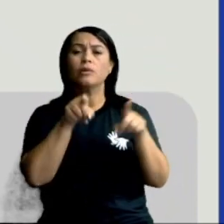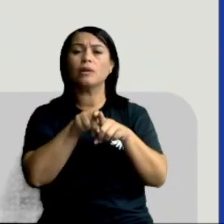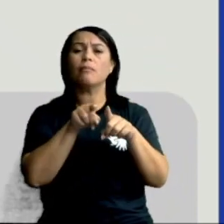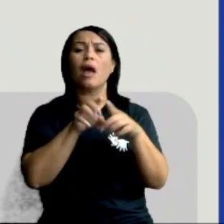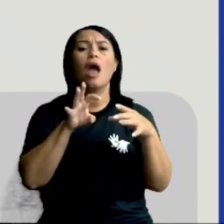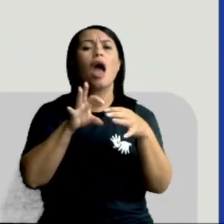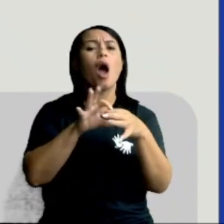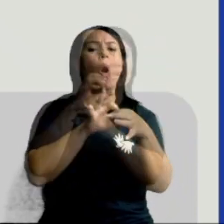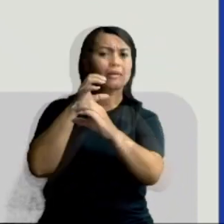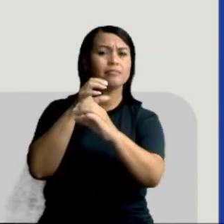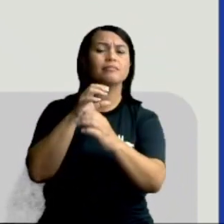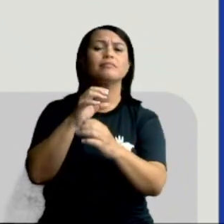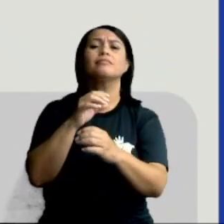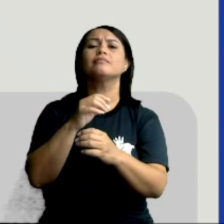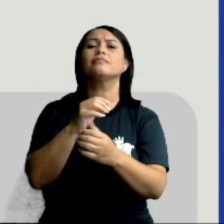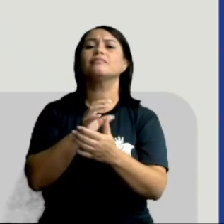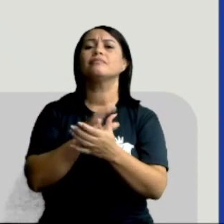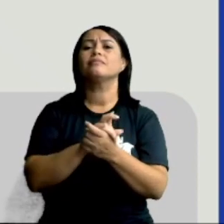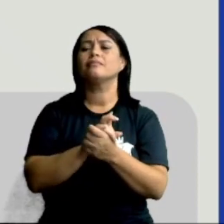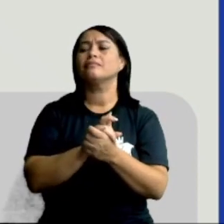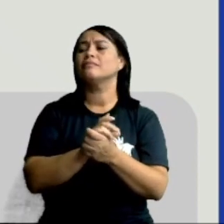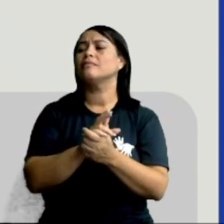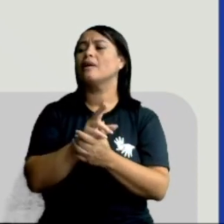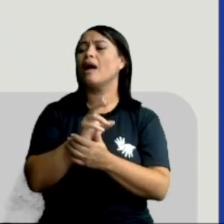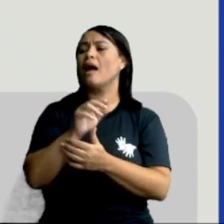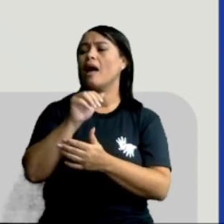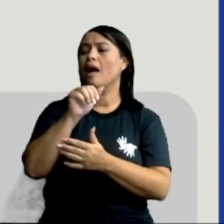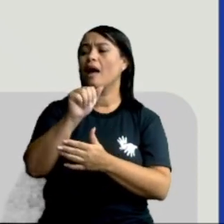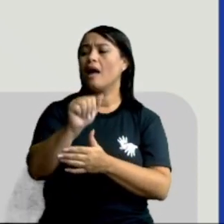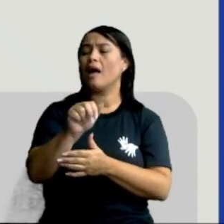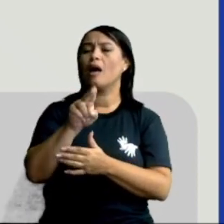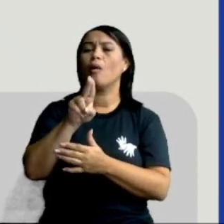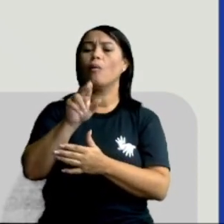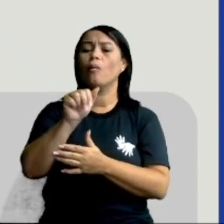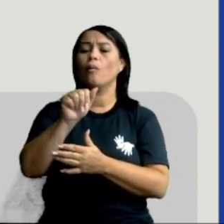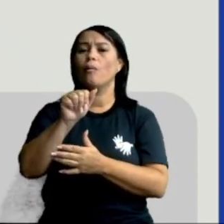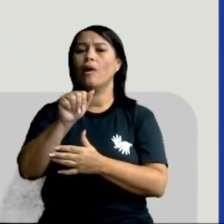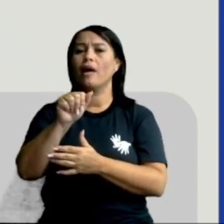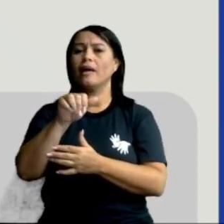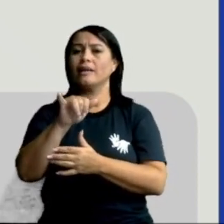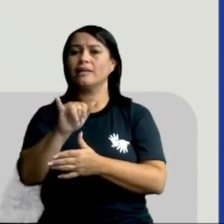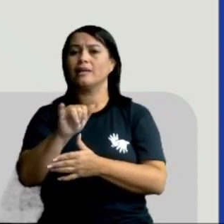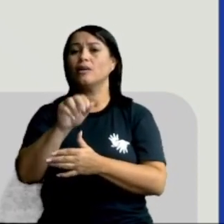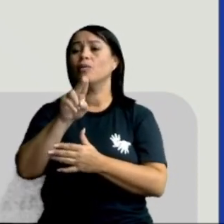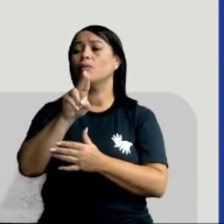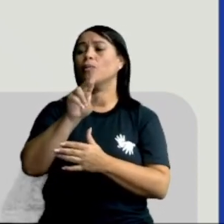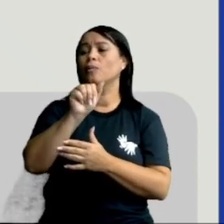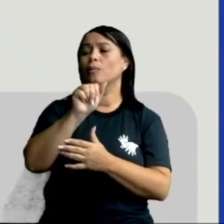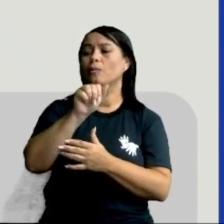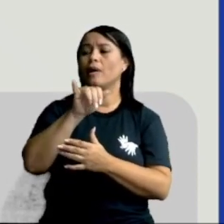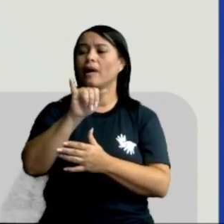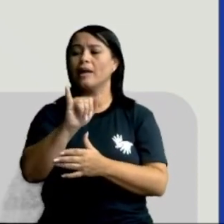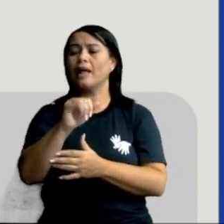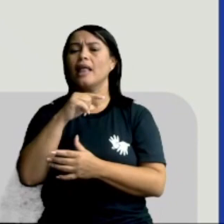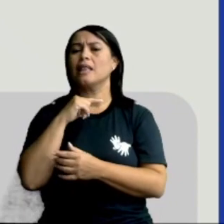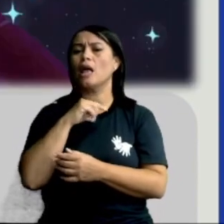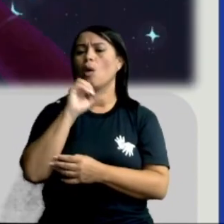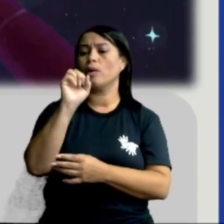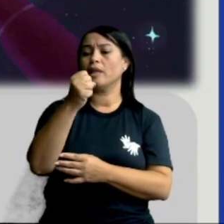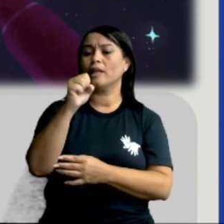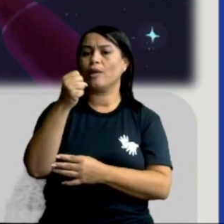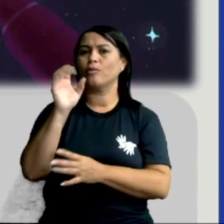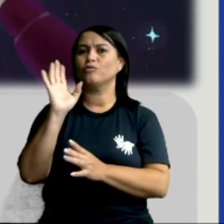Astronômica Internacional, a UAI, existem 88 delas registradas.